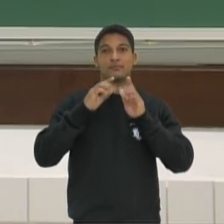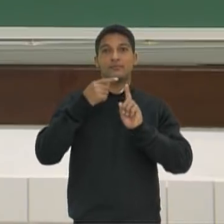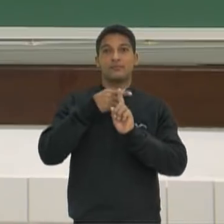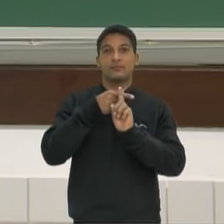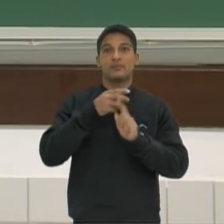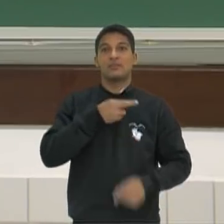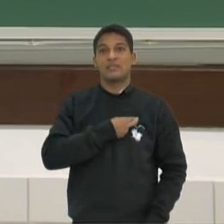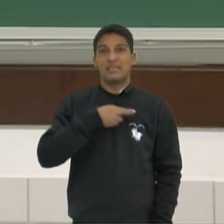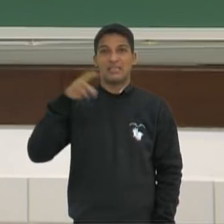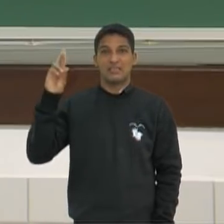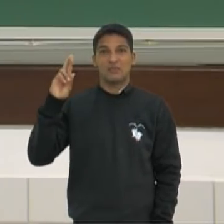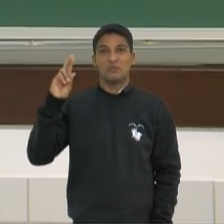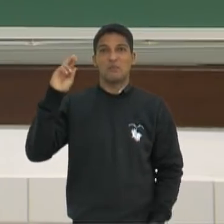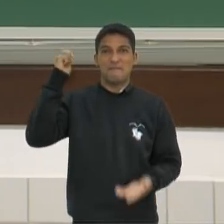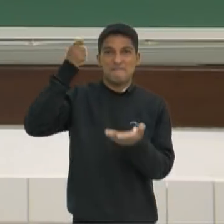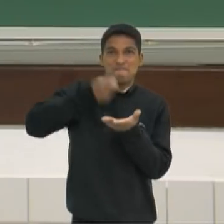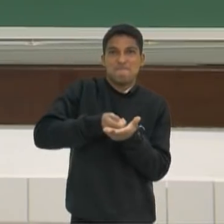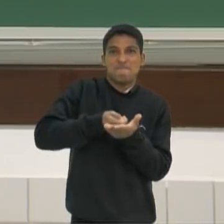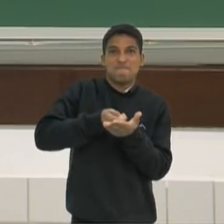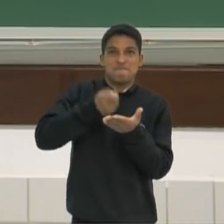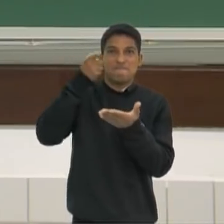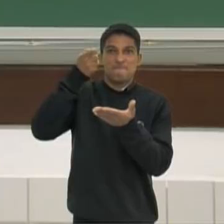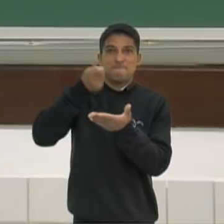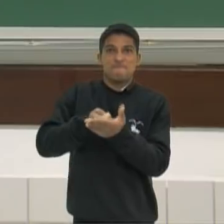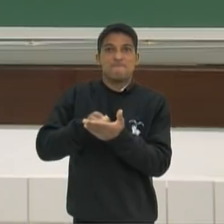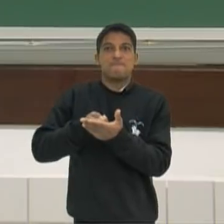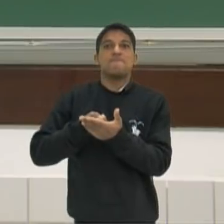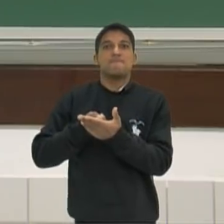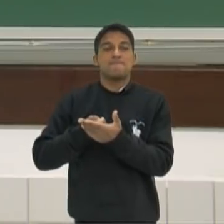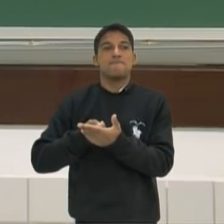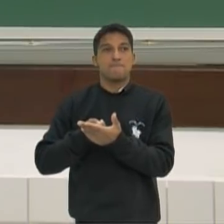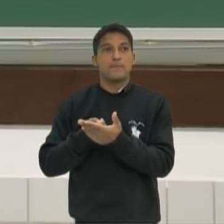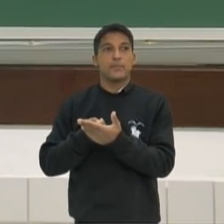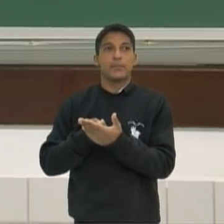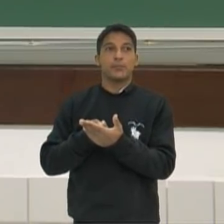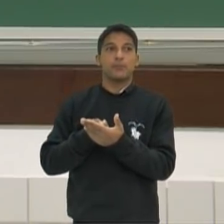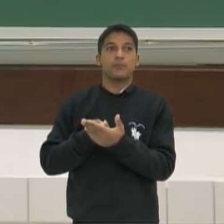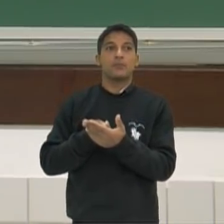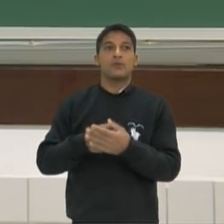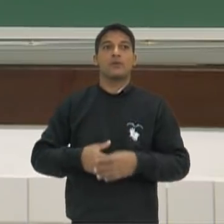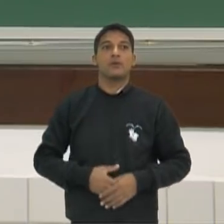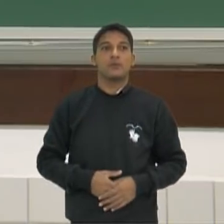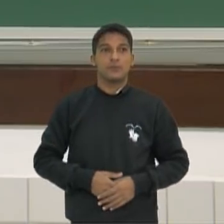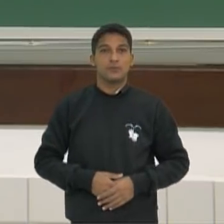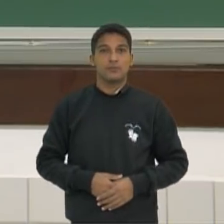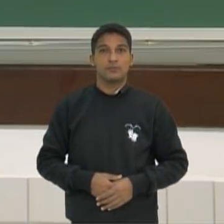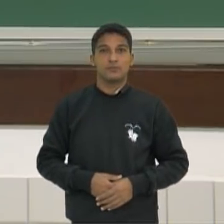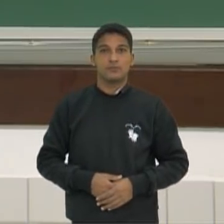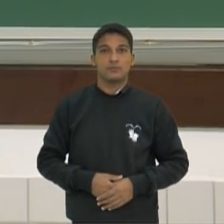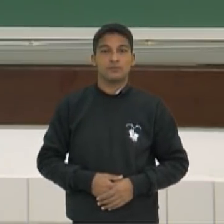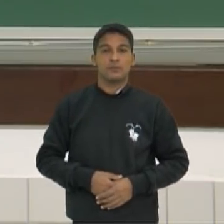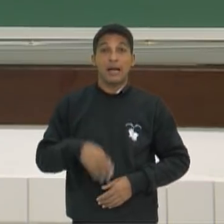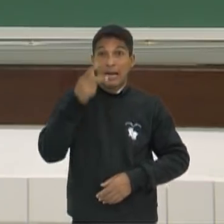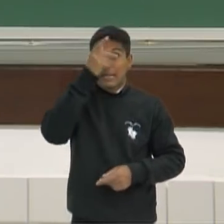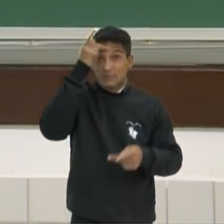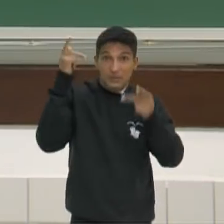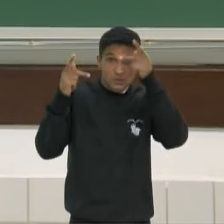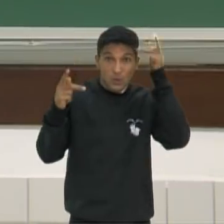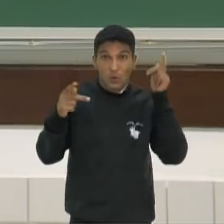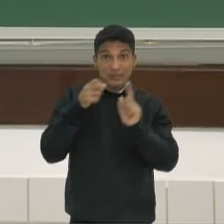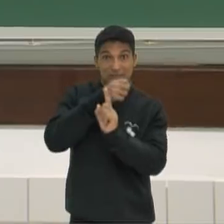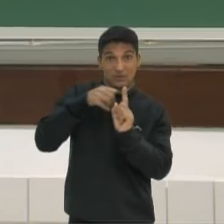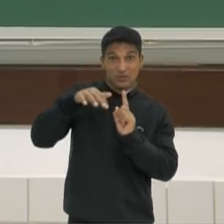na verdade, aguardando o momento, né, e tentando viver com a possibilidade, a